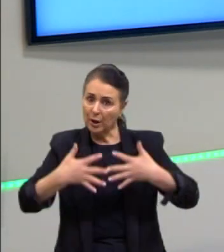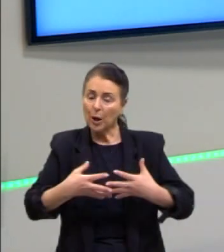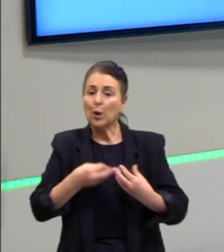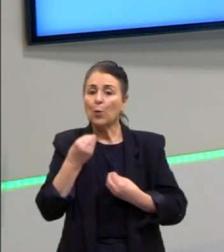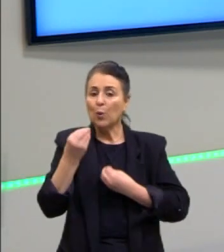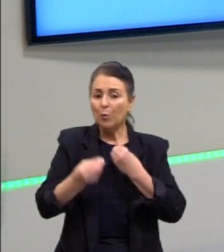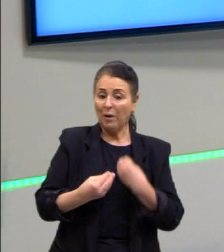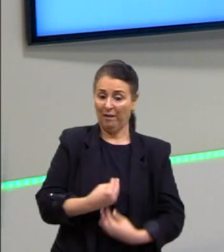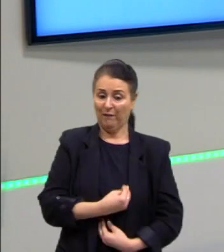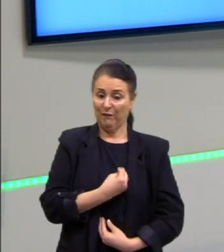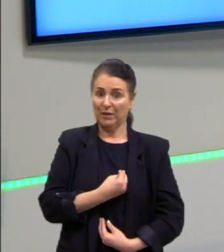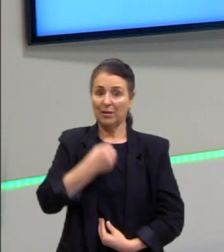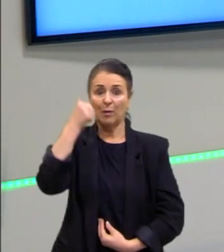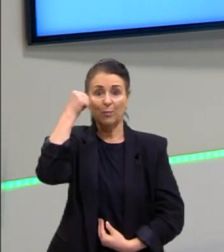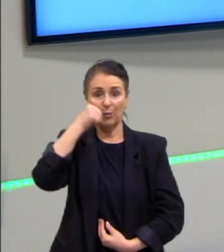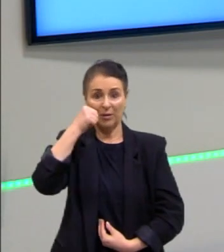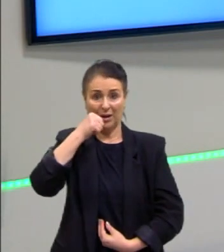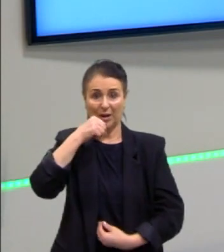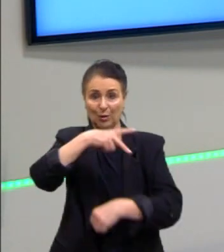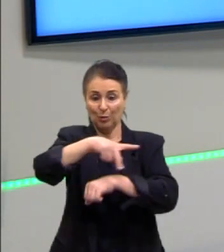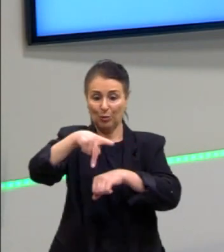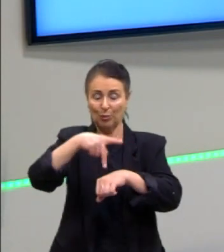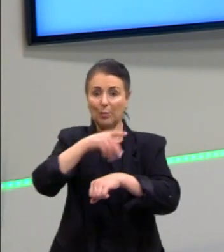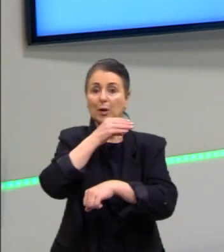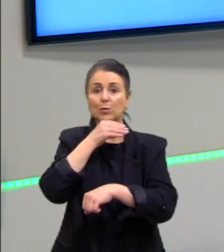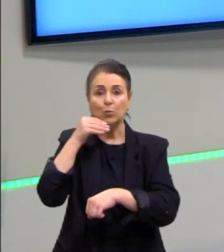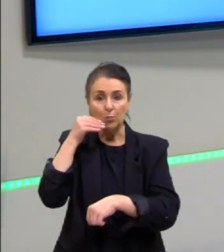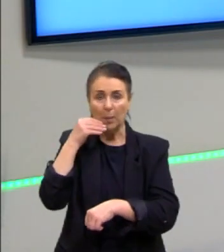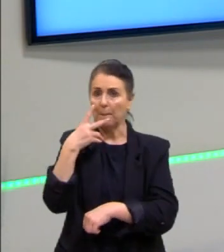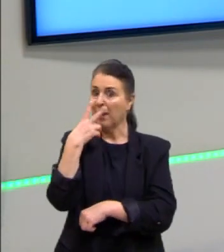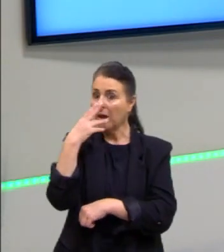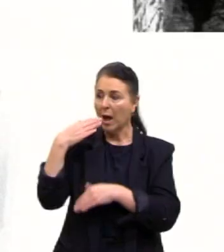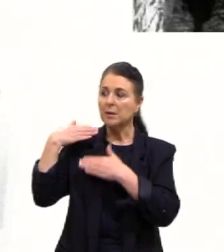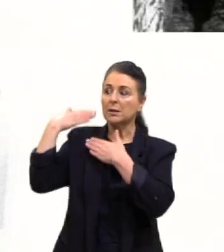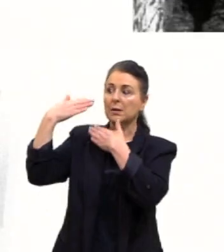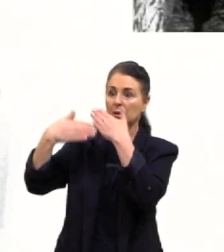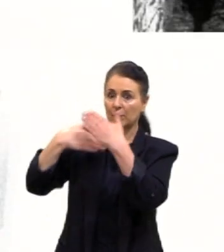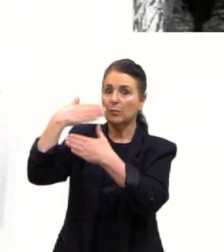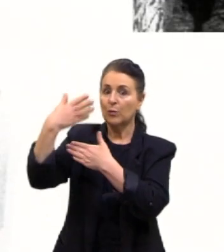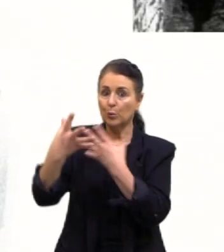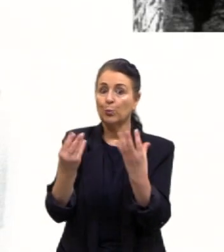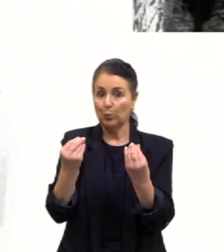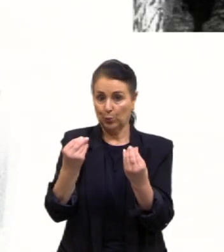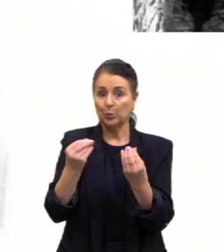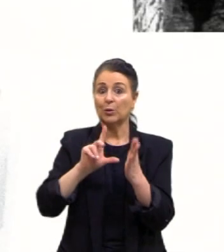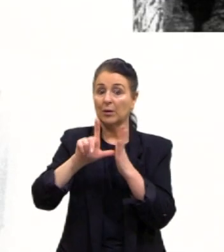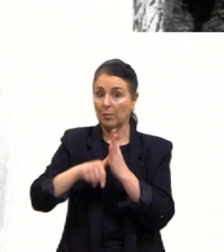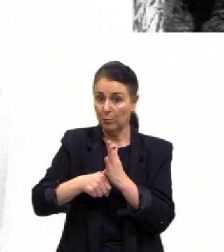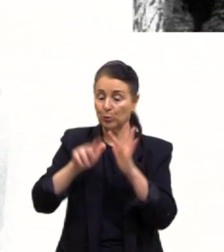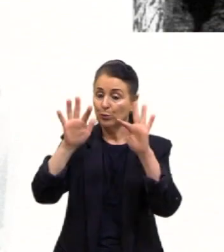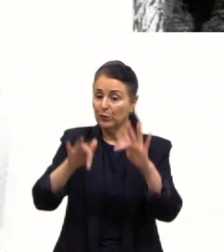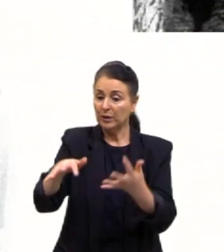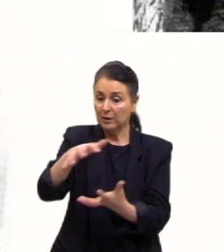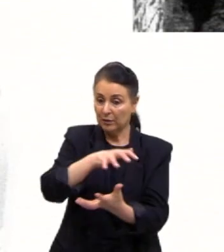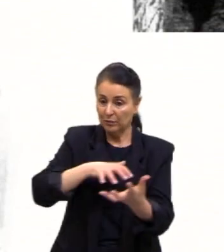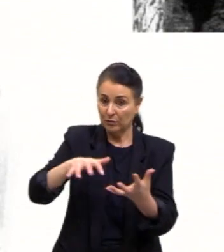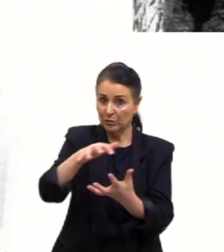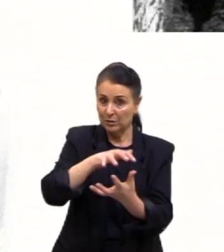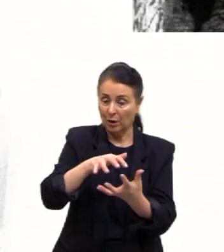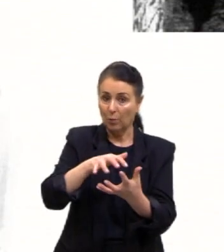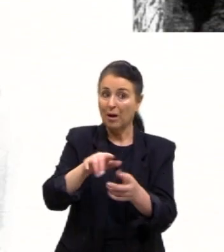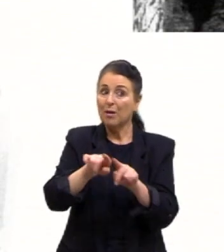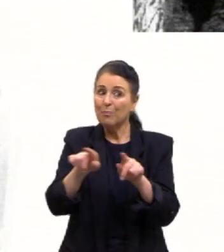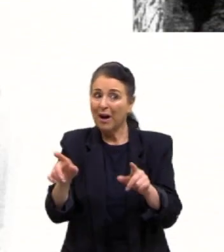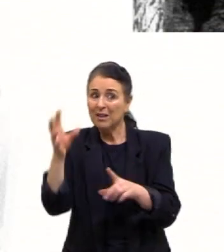da mulher em Cuba depois né se diz que estiveram muitos avanços logo depois da revolução mas que ainda assim a sociedade Cubana ainda convivia